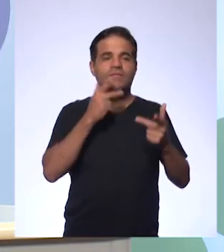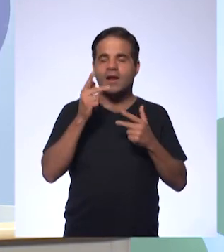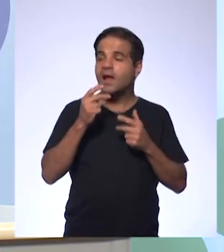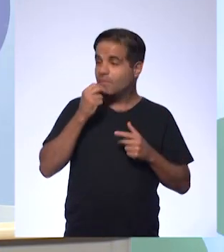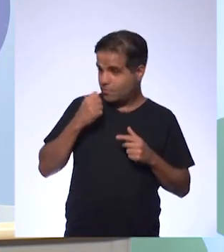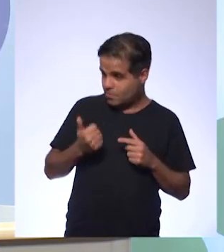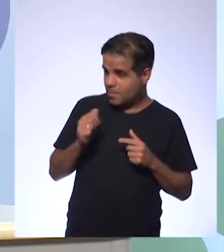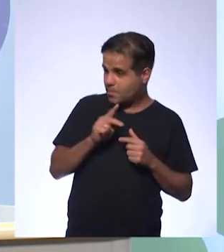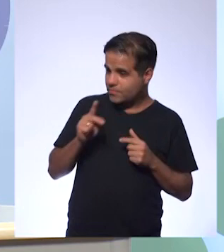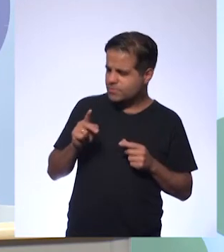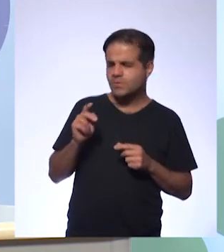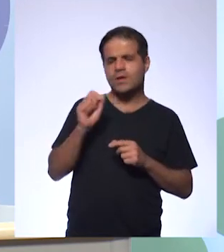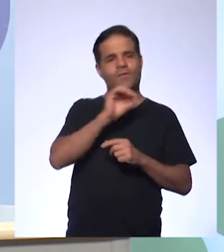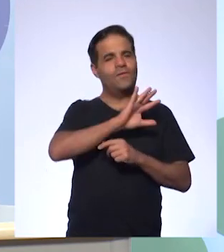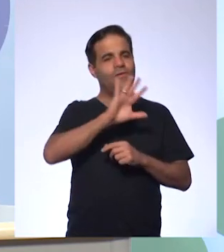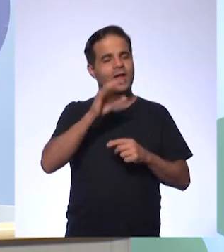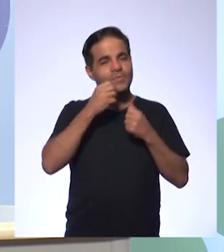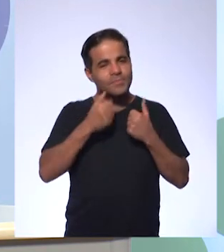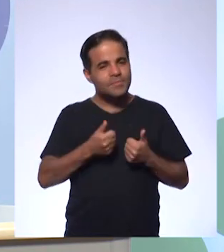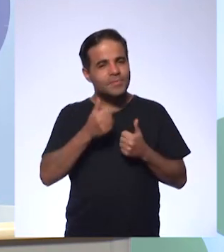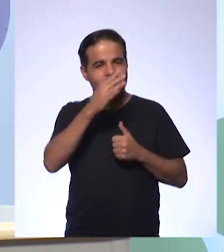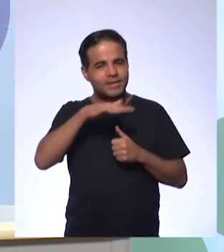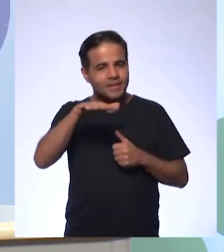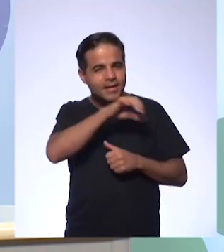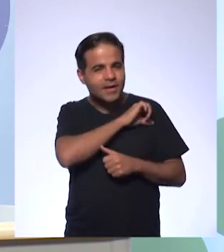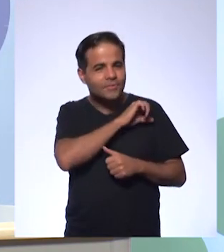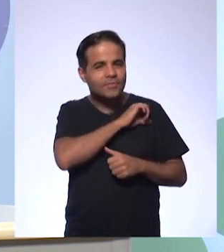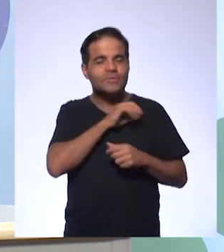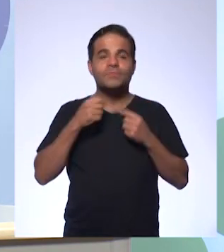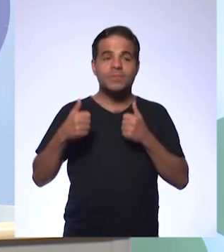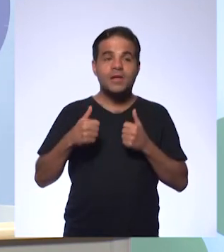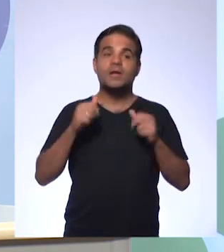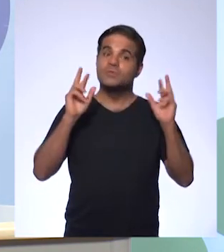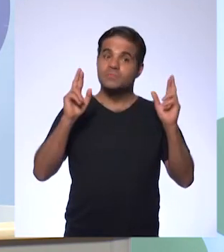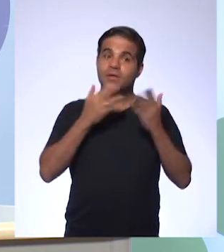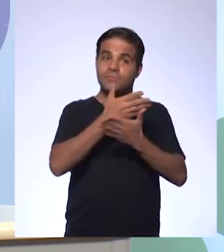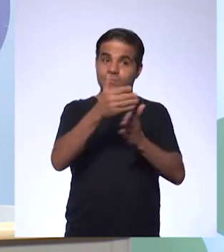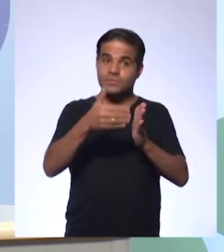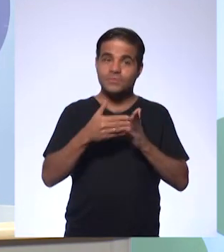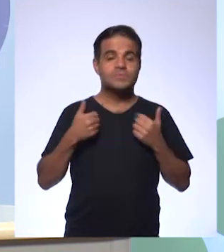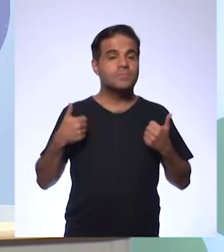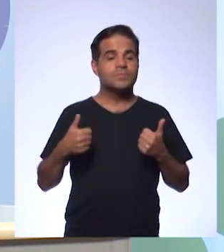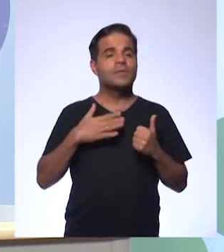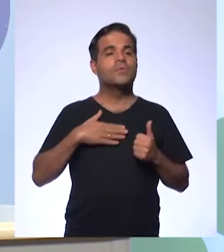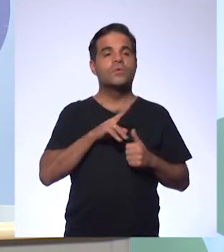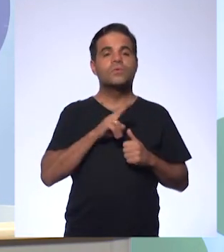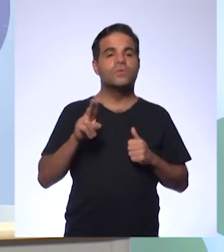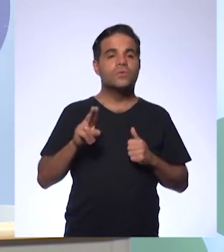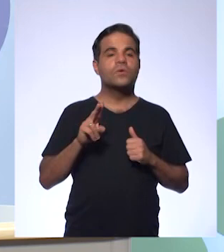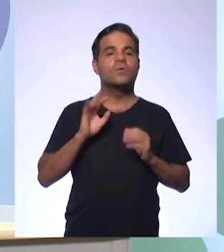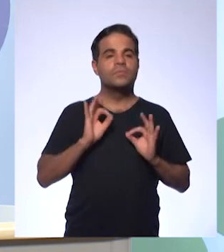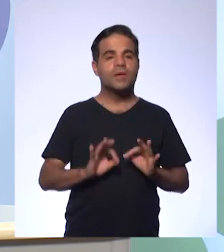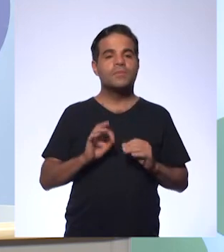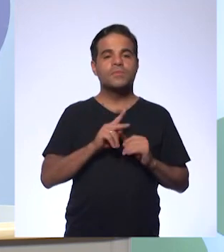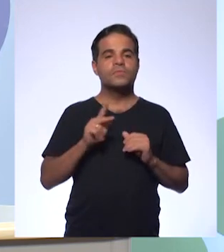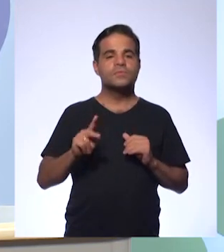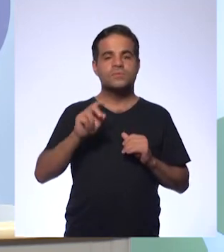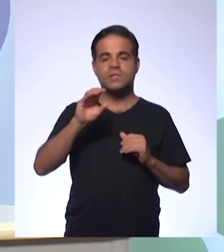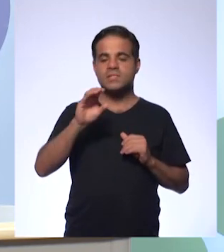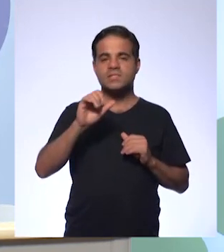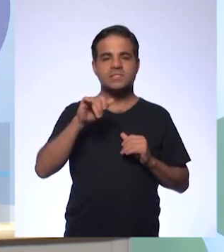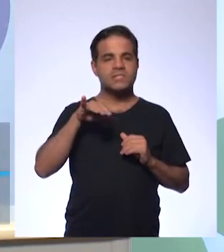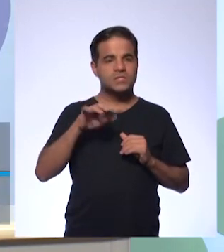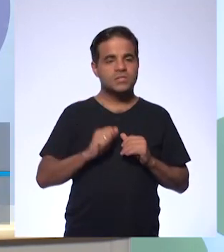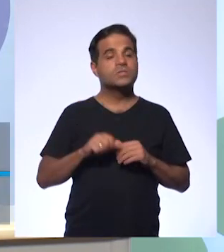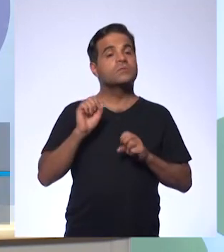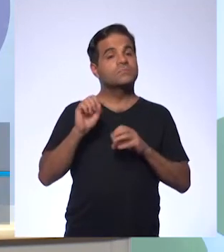bem? Tudo bem. Olá, pessoal do nono ano, como vocês estão? Eu espero que vocês estejam muito bem. Eu me chamo professora Cíntia e eu ministro aulas de